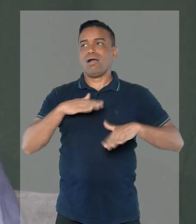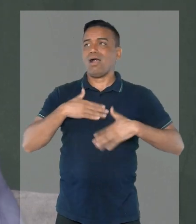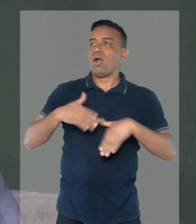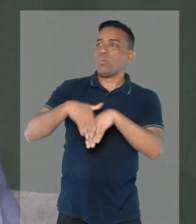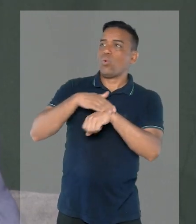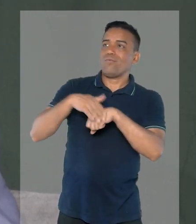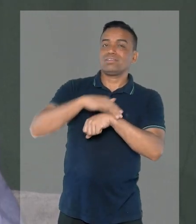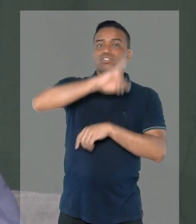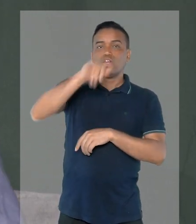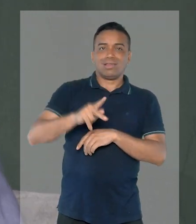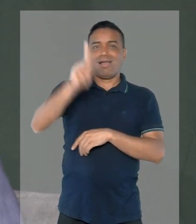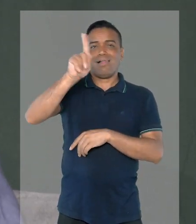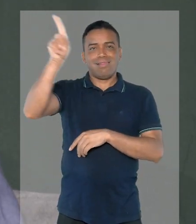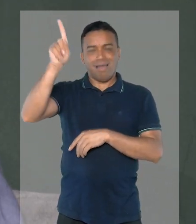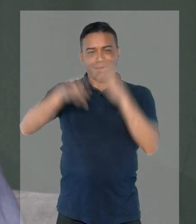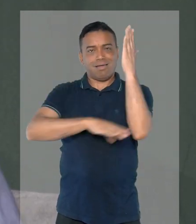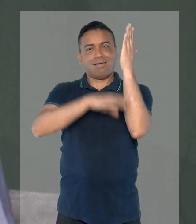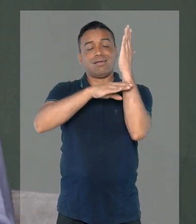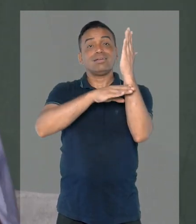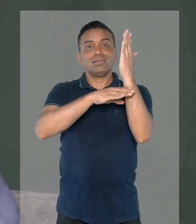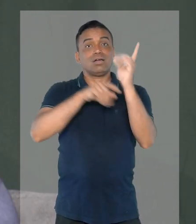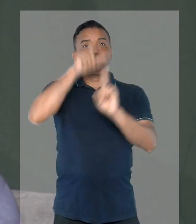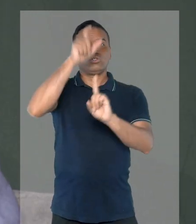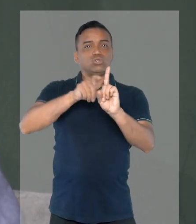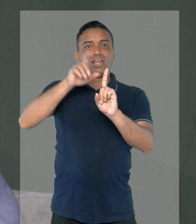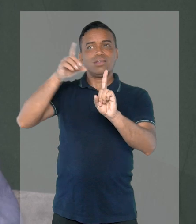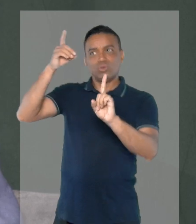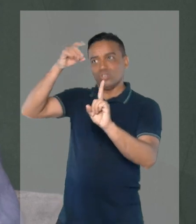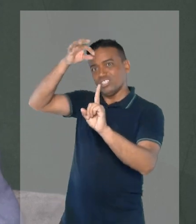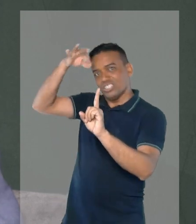conversando sobre o sujeito divino.